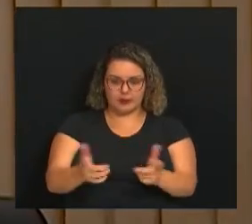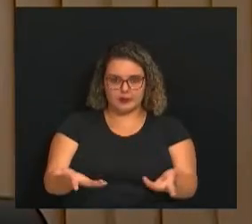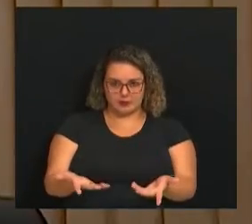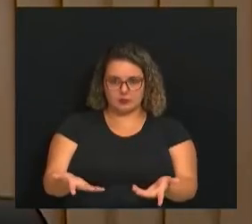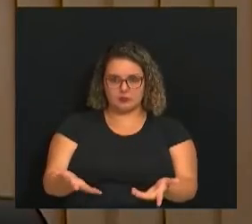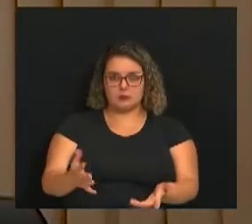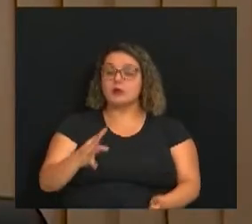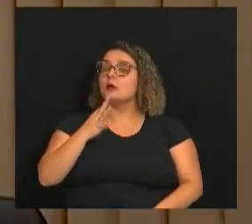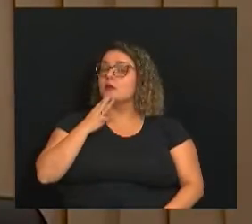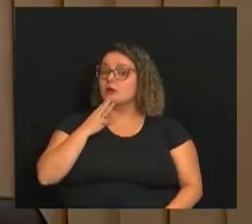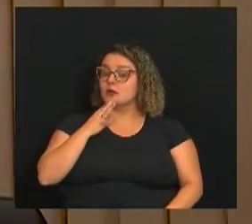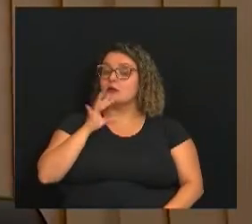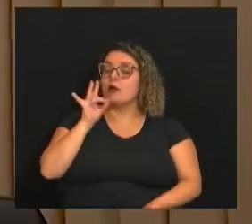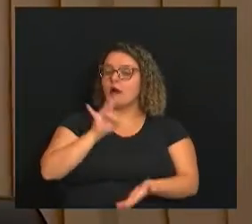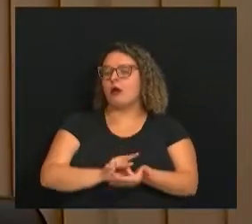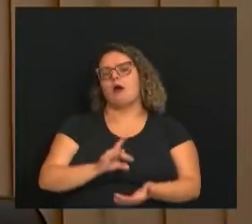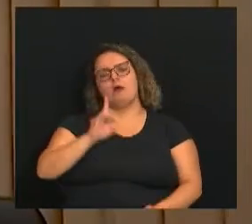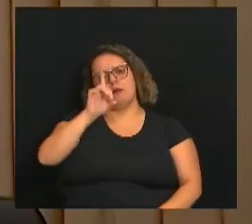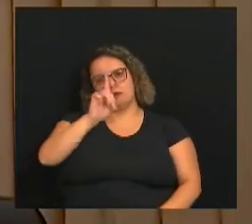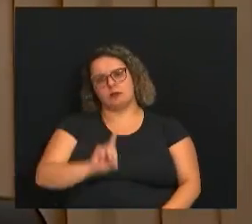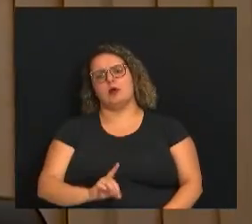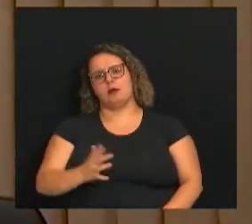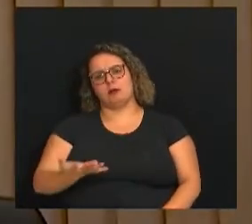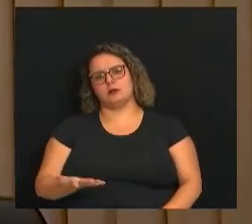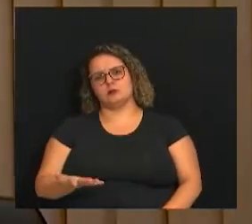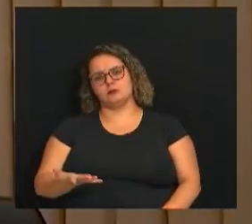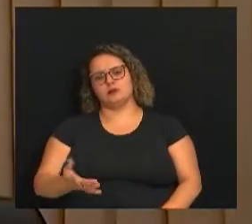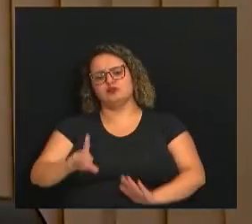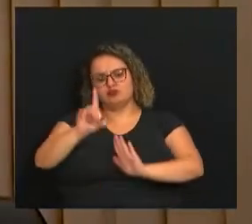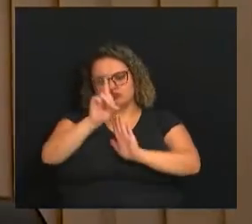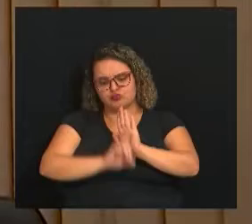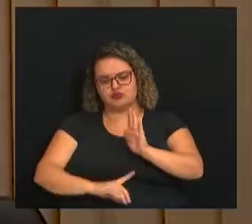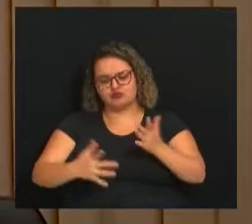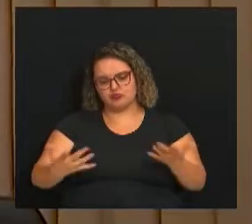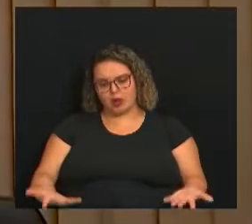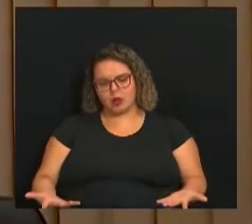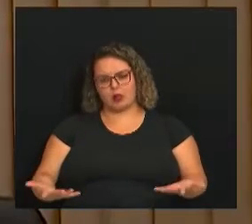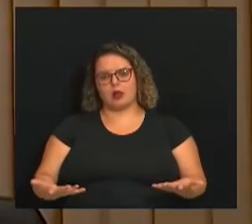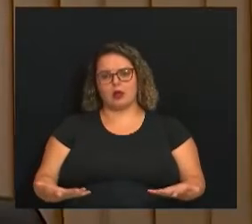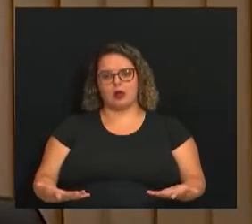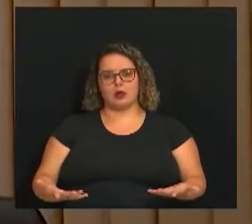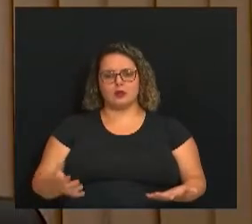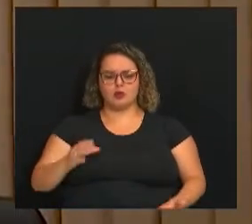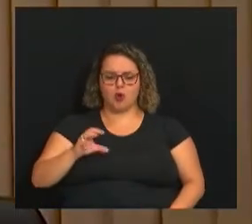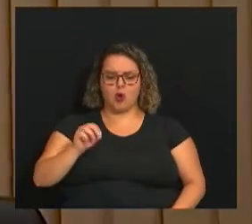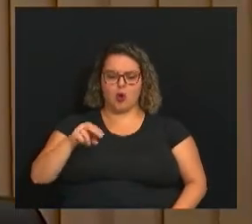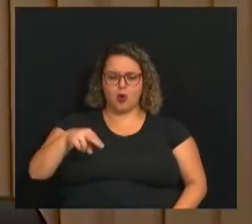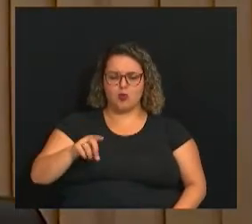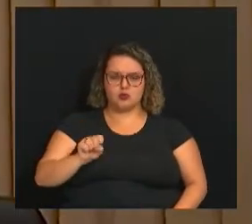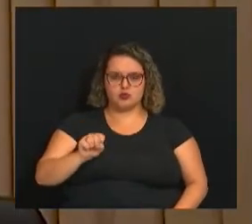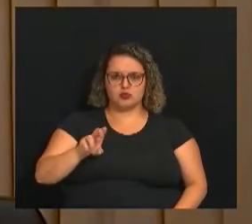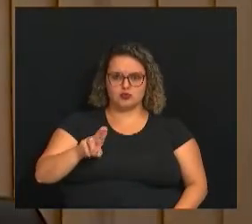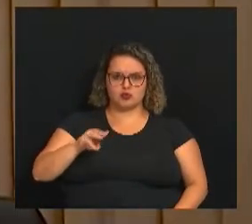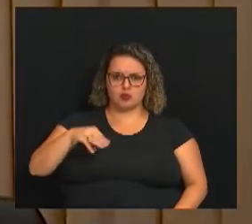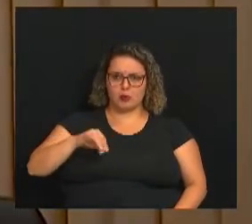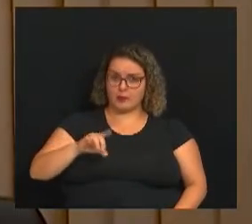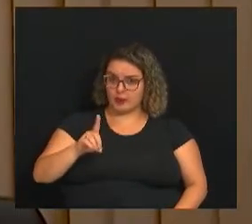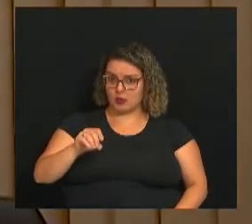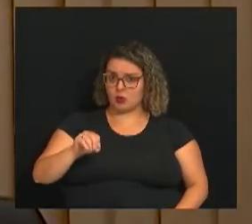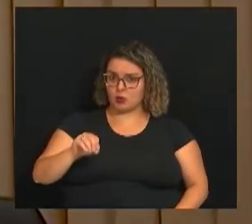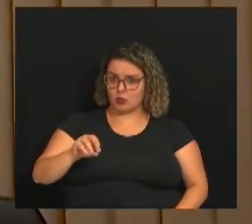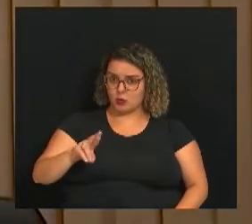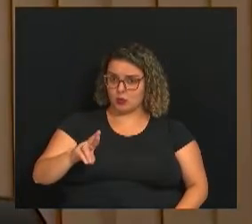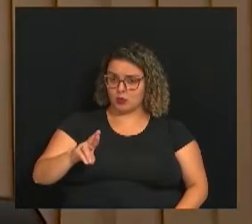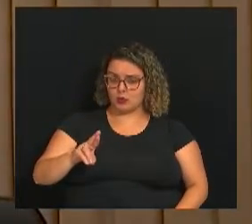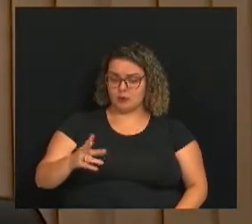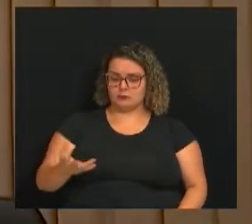seu real direito de consumidor. Então, muitas vezes, a tecnologia é avançada, mas a gente tem dificuldade